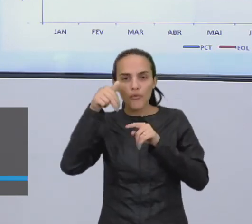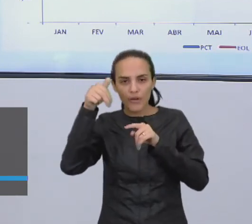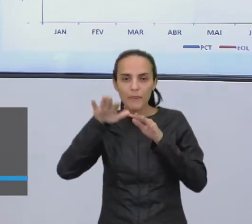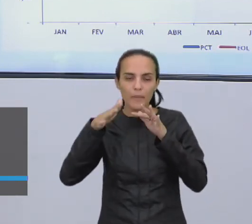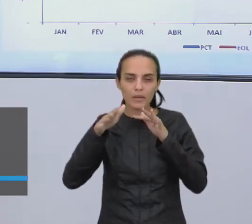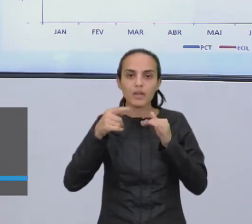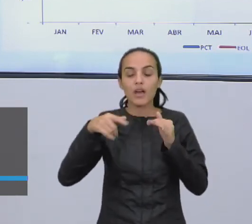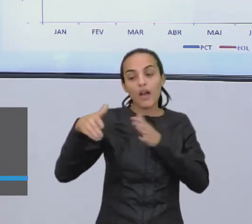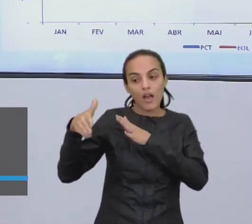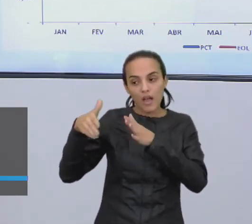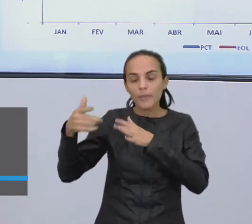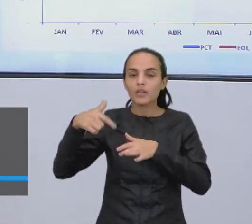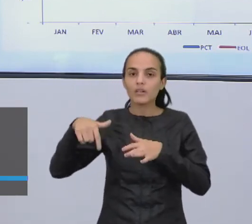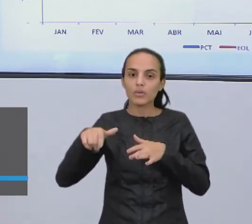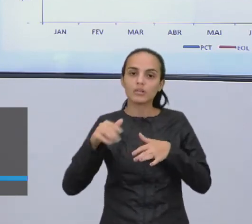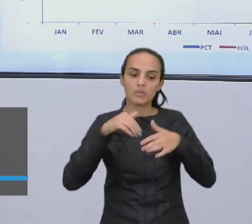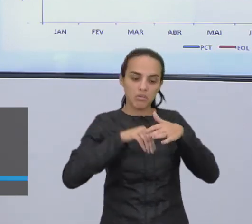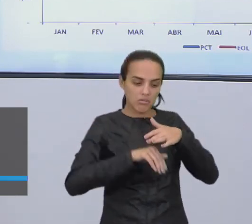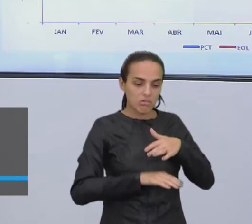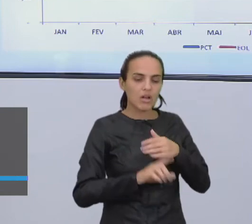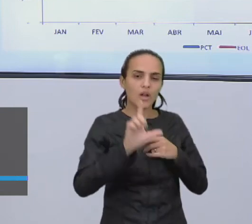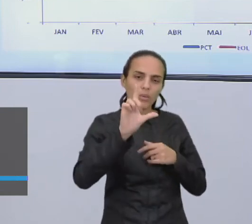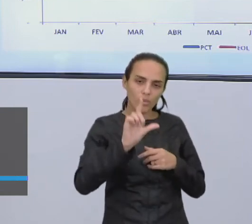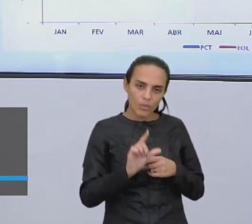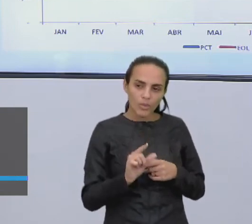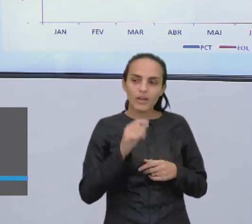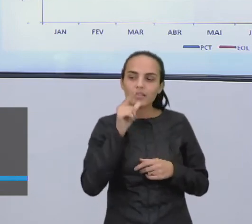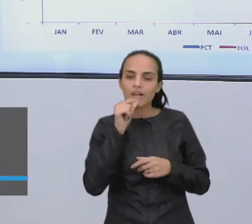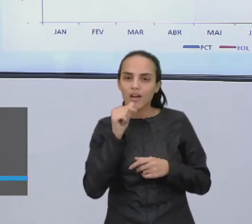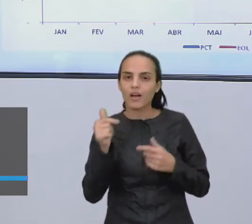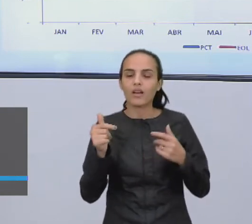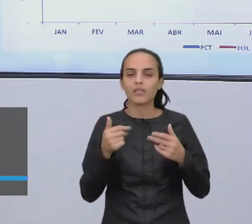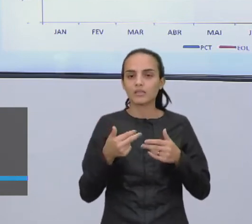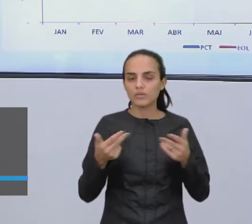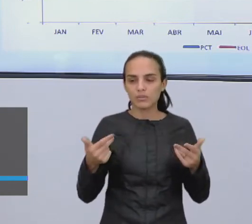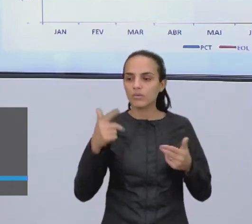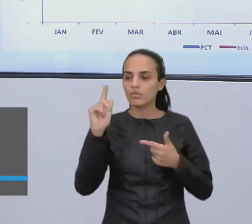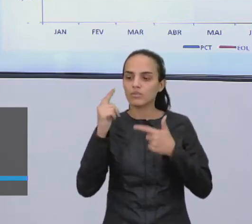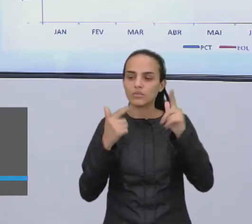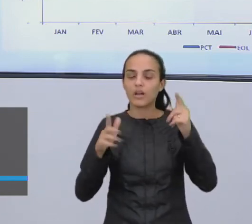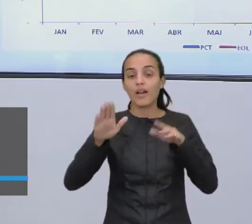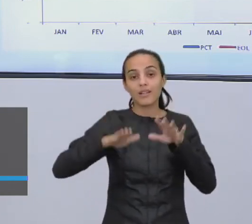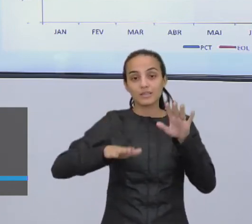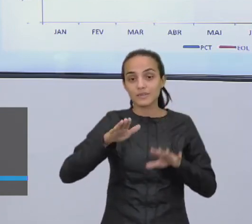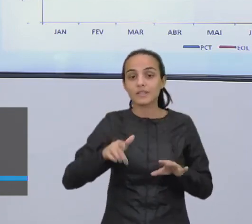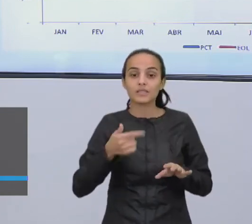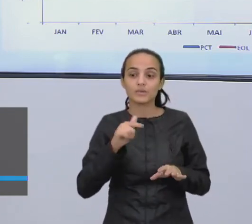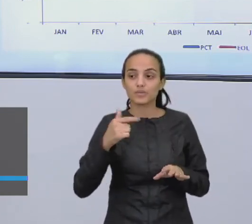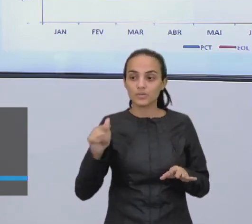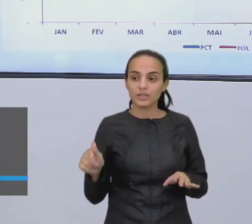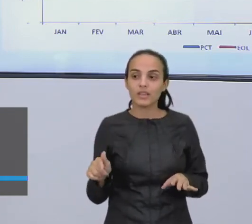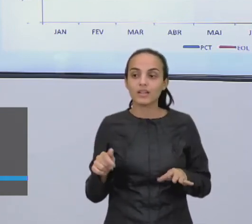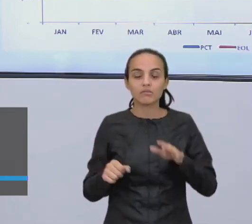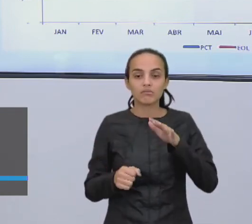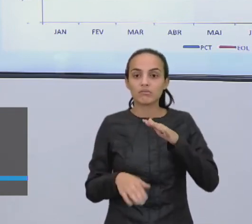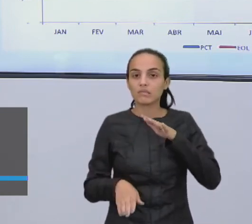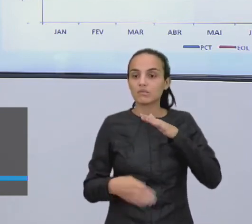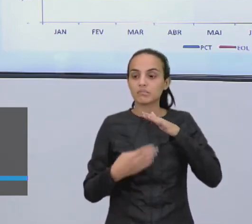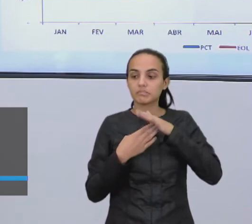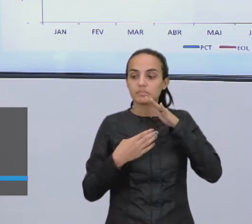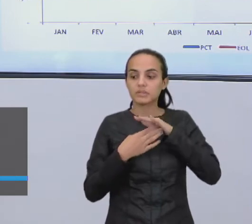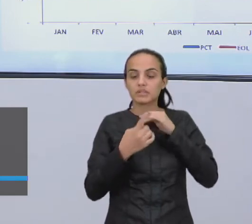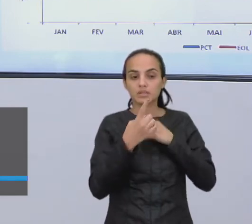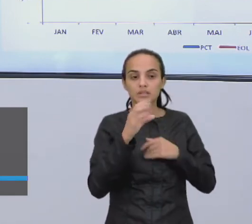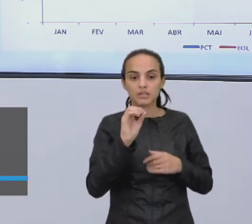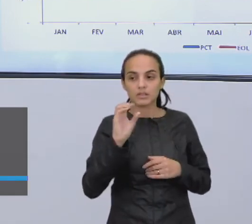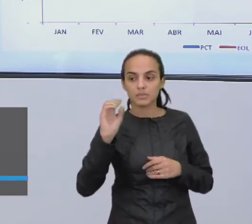os reservatórios estão mais baixos, né, em questão de água, e aí às vezes não estão com a sua capacidade de 100%